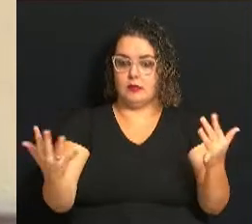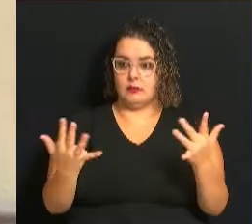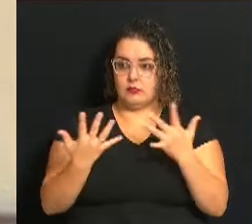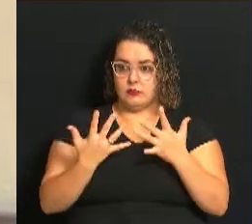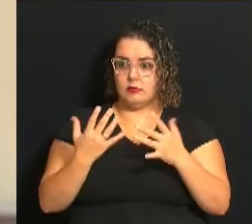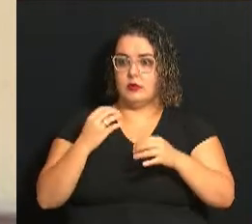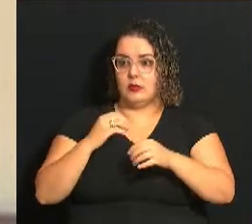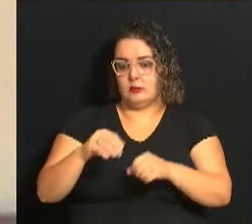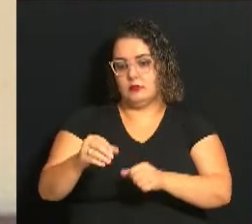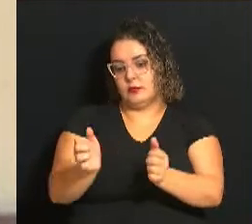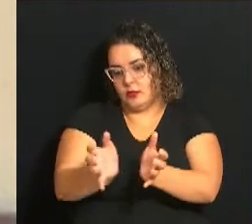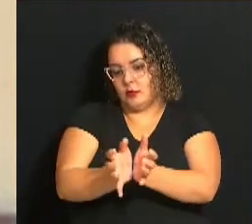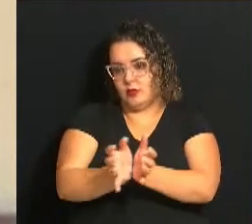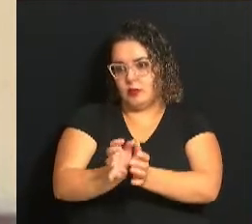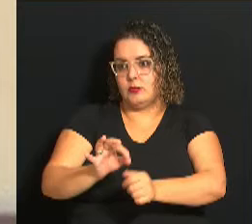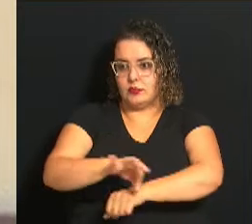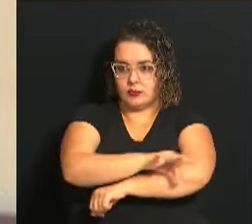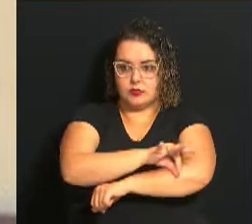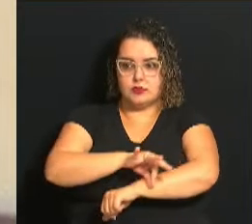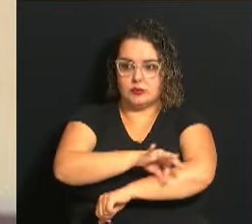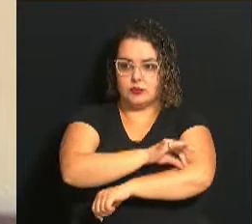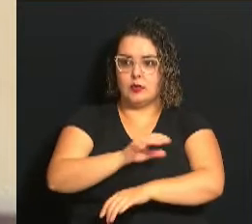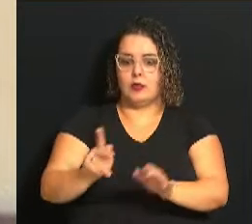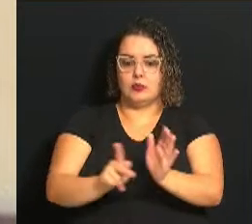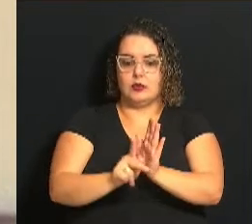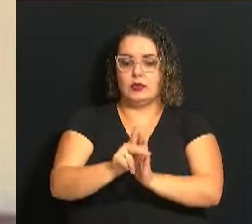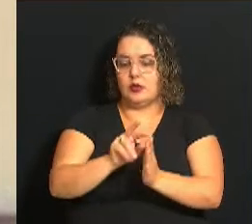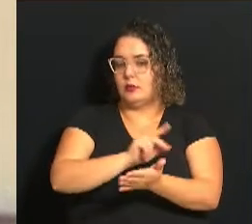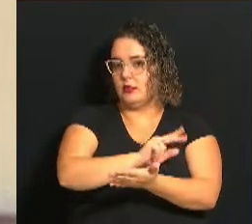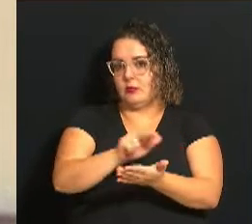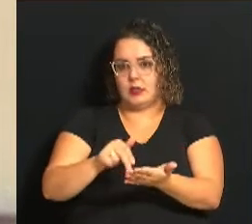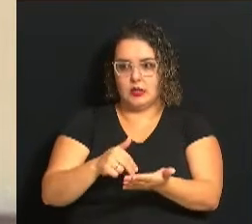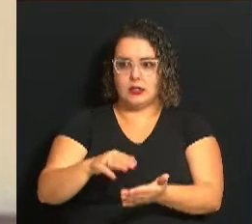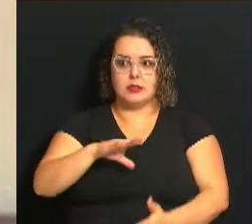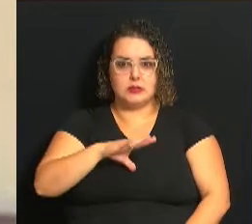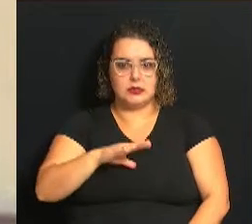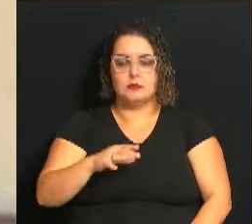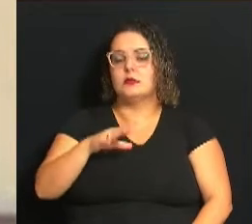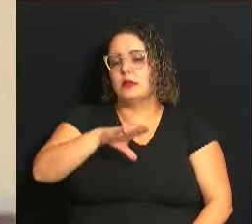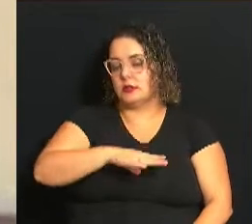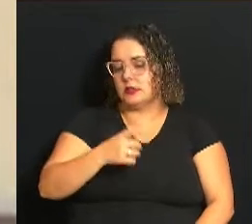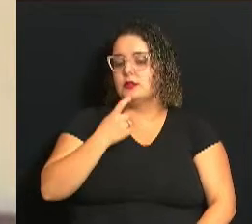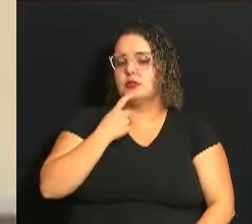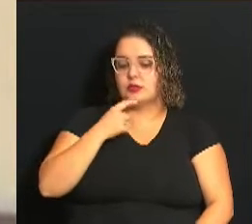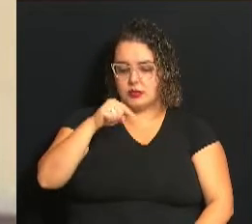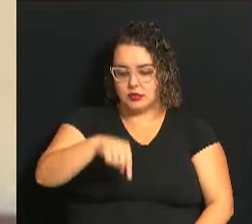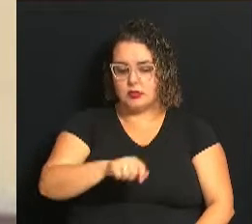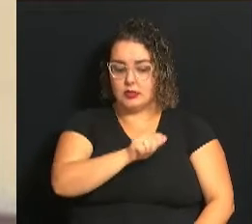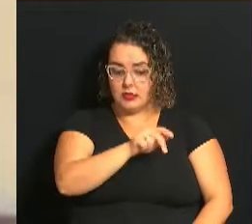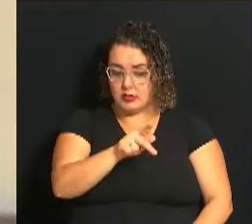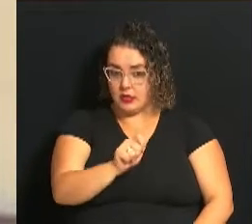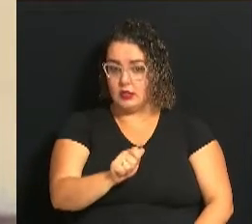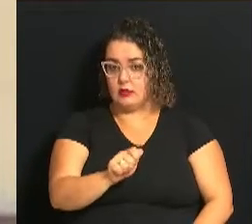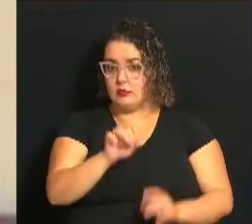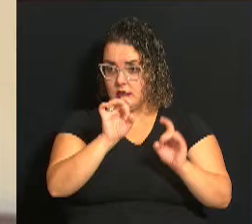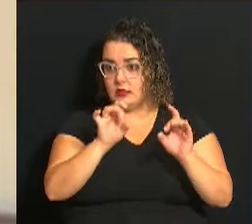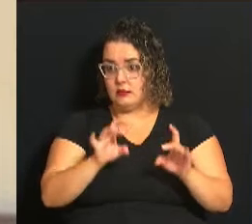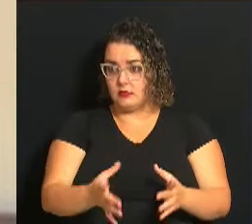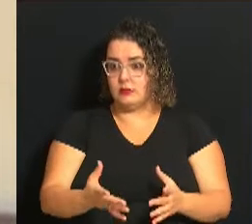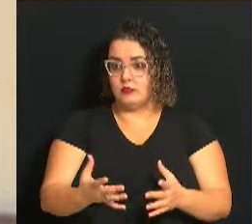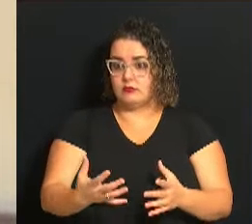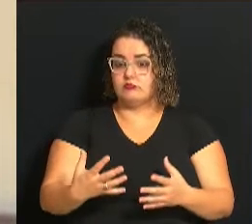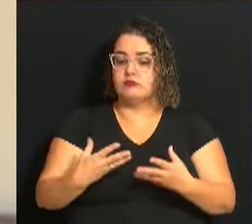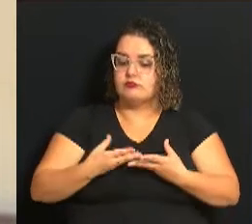arquitetos que fazem projetos para várias cidades, né, também para Campinas e também para a região da APA especificamente. Fomos sensíveis a